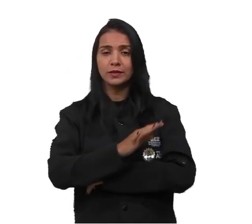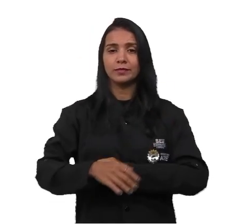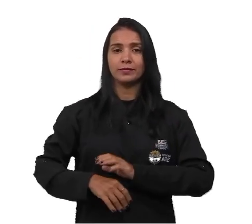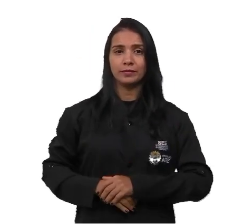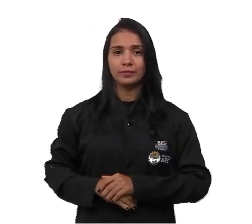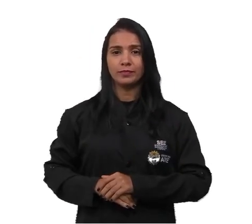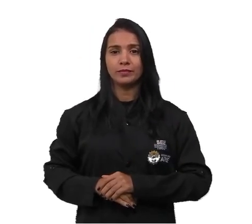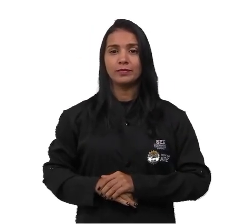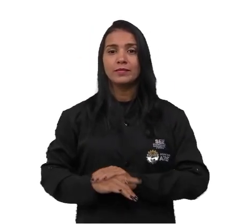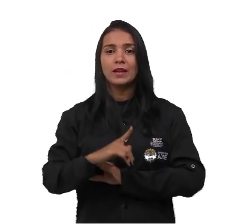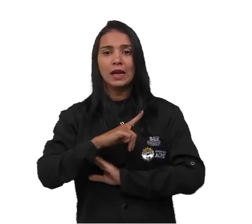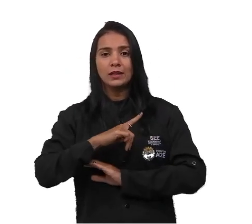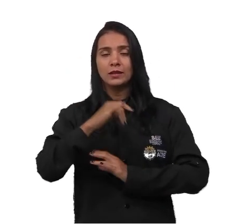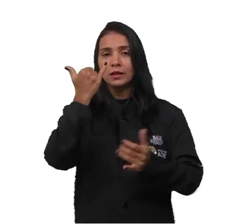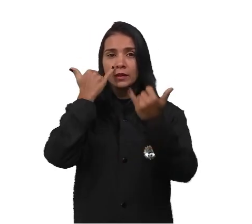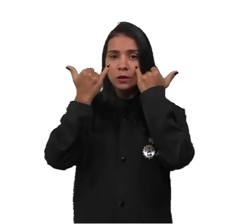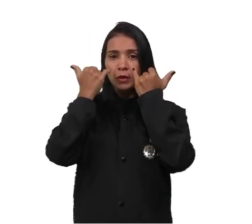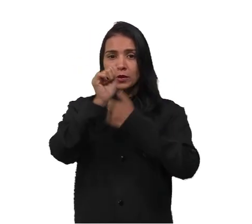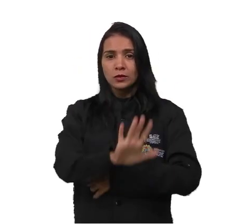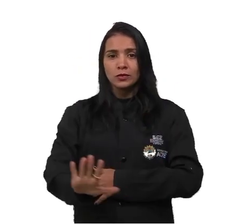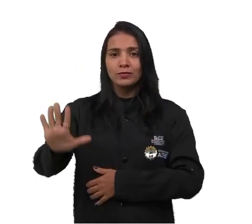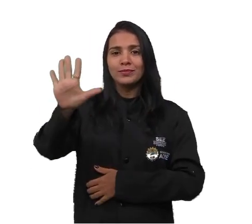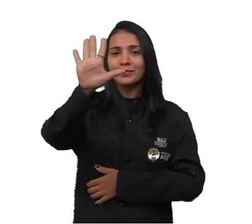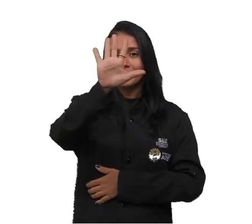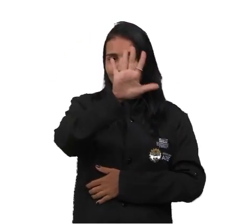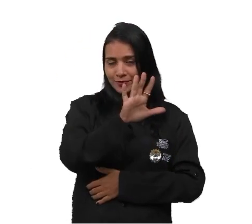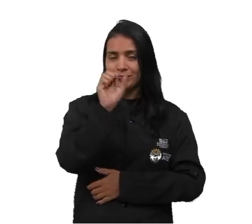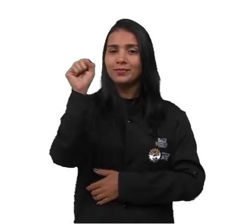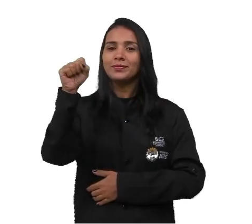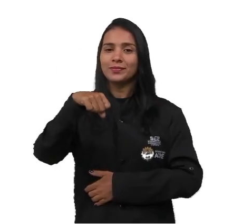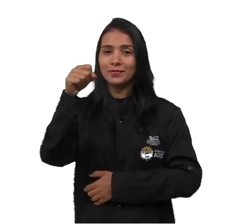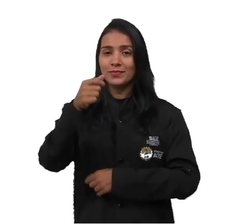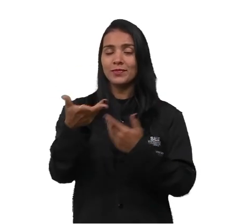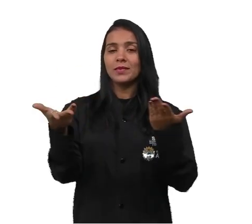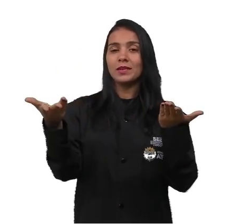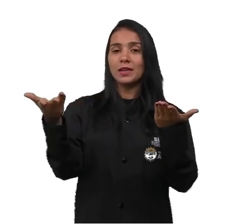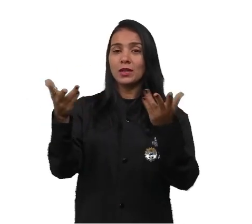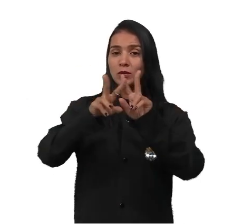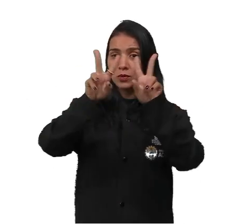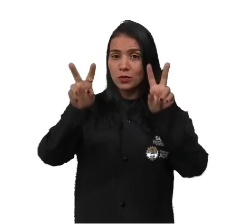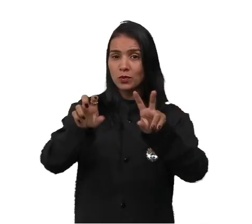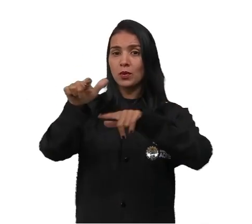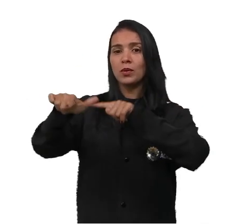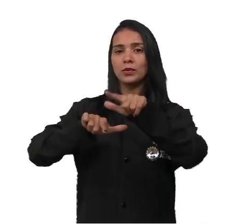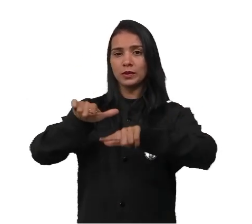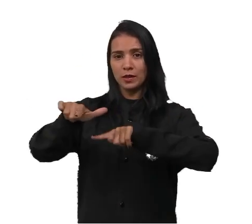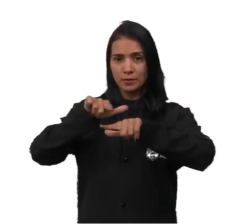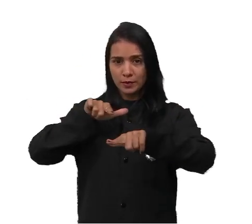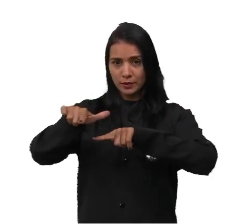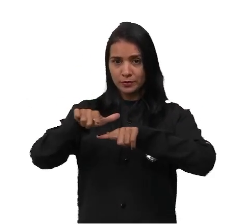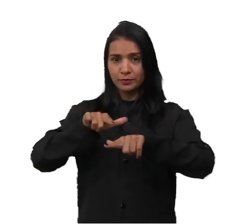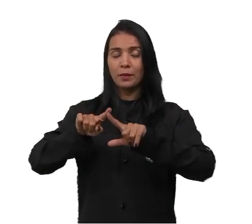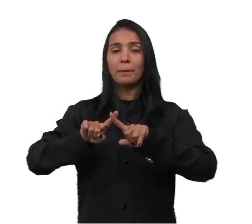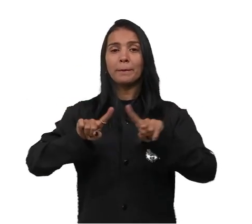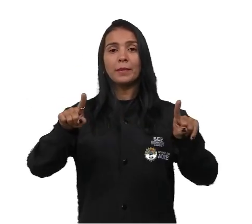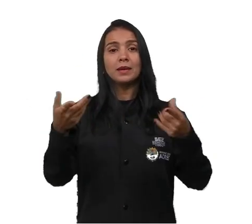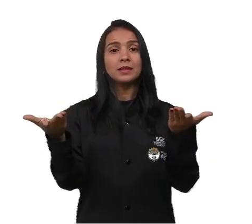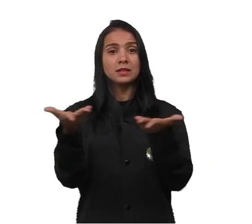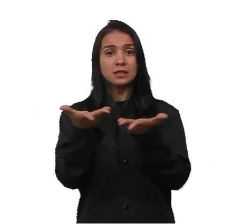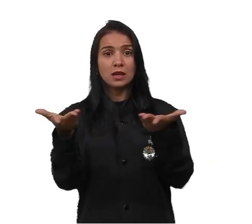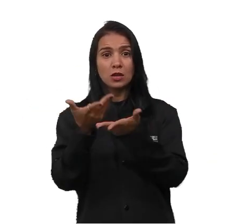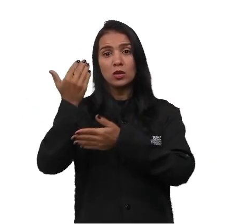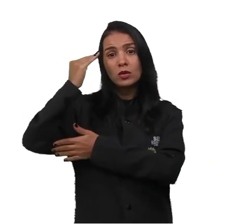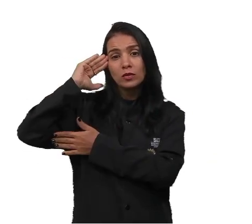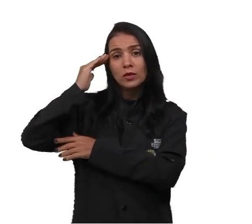essa informação mais generalizada a respeito do trabalho e agora nós vamos